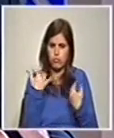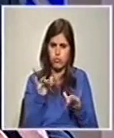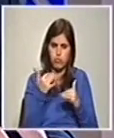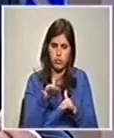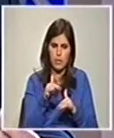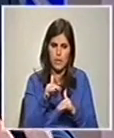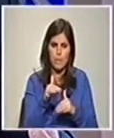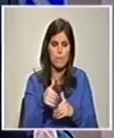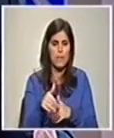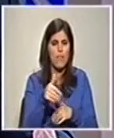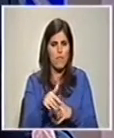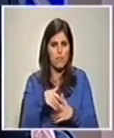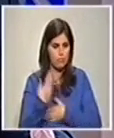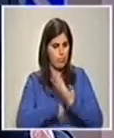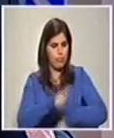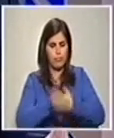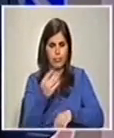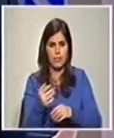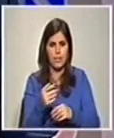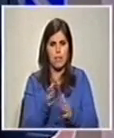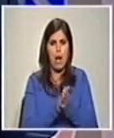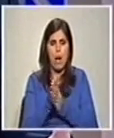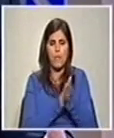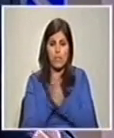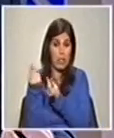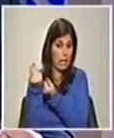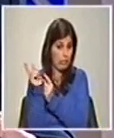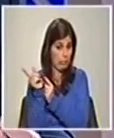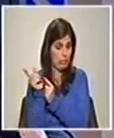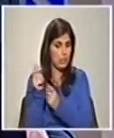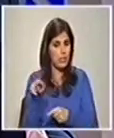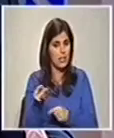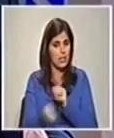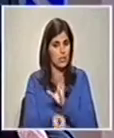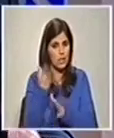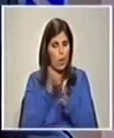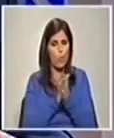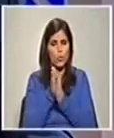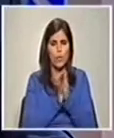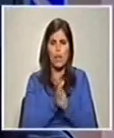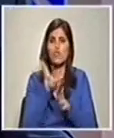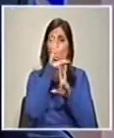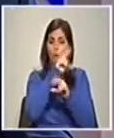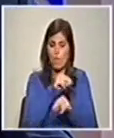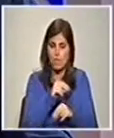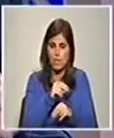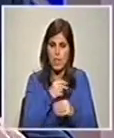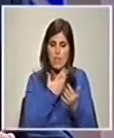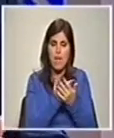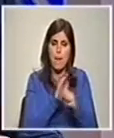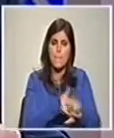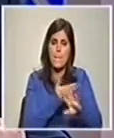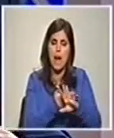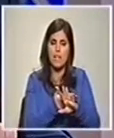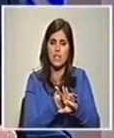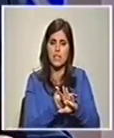vão mobilizar-se para utilizar estes fundos. E isso vai gerar muitas oportunidades novas, vai acentuar este